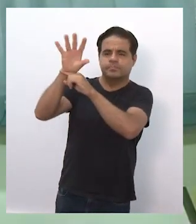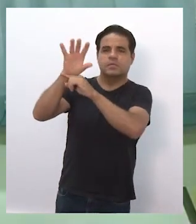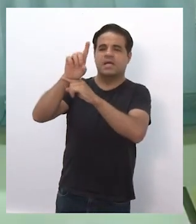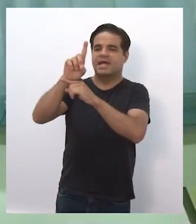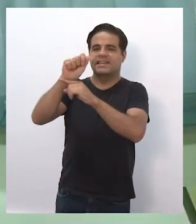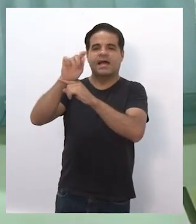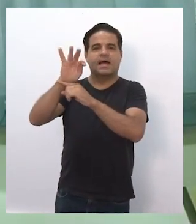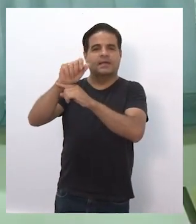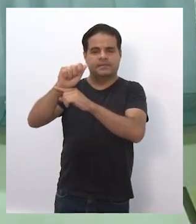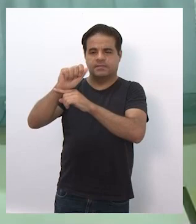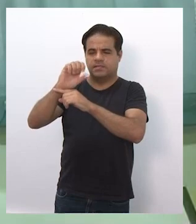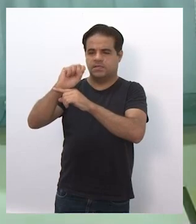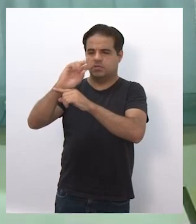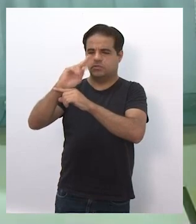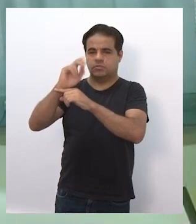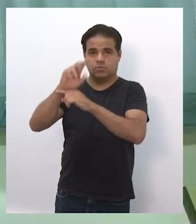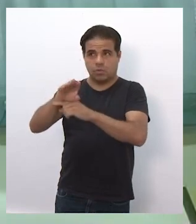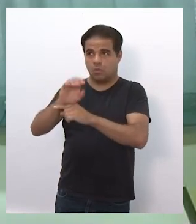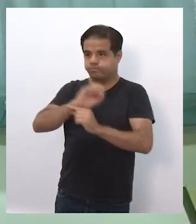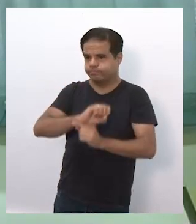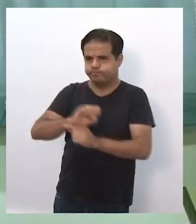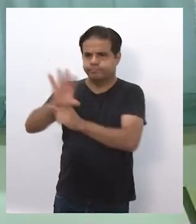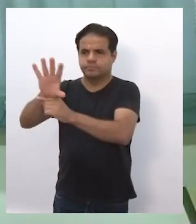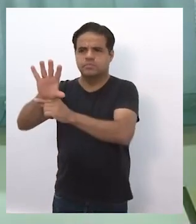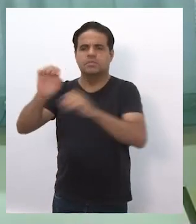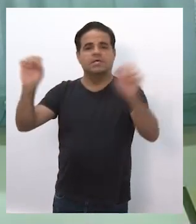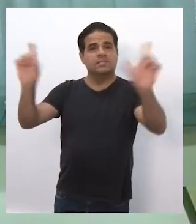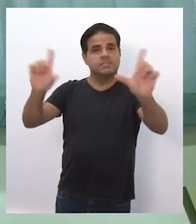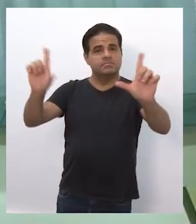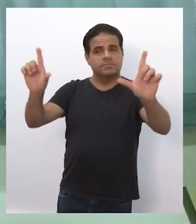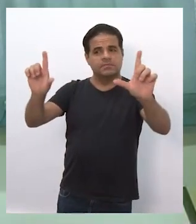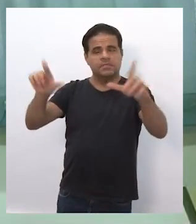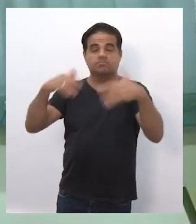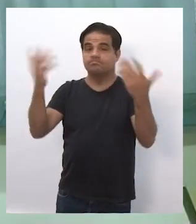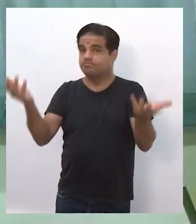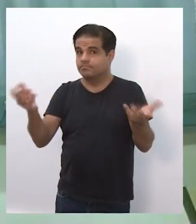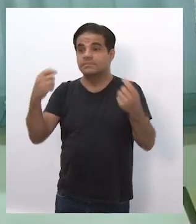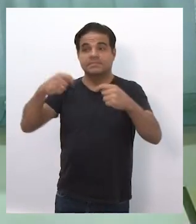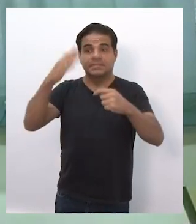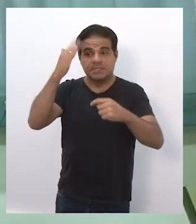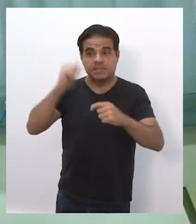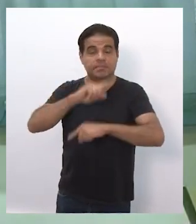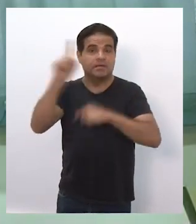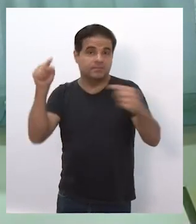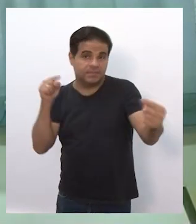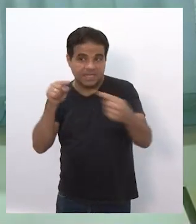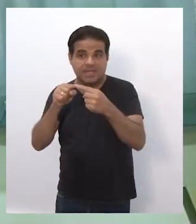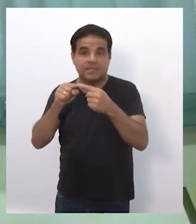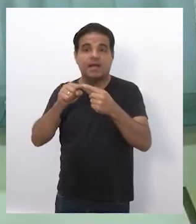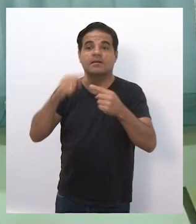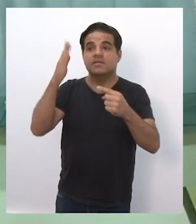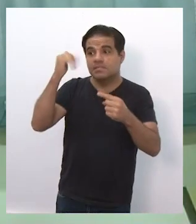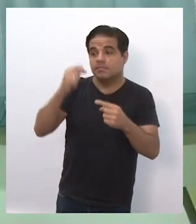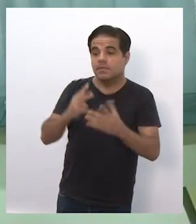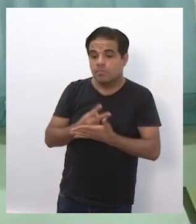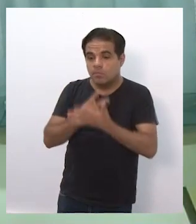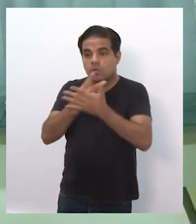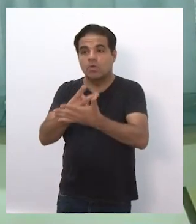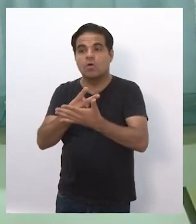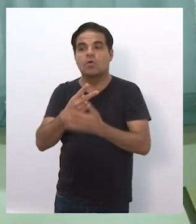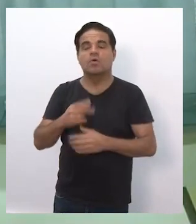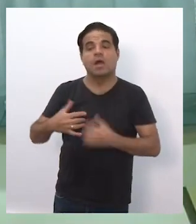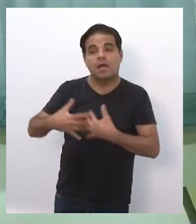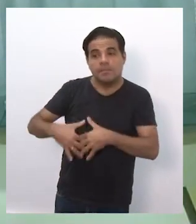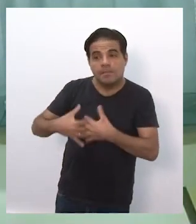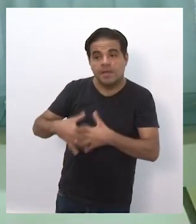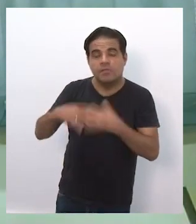numa televisão, eu não vou espelhar? Você tem que saber a finalidade para poder buscar o melhor equipamento. De repente